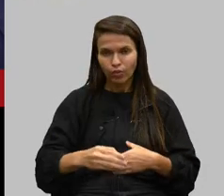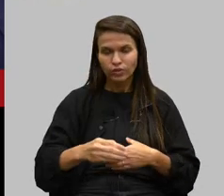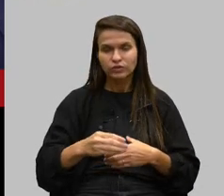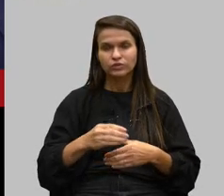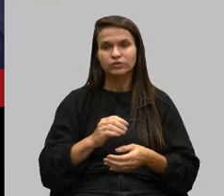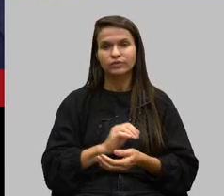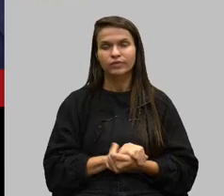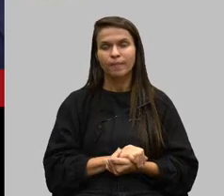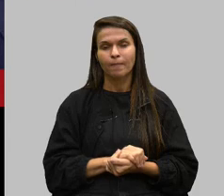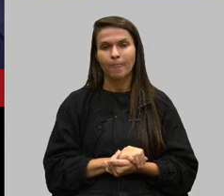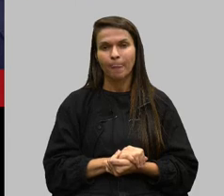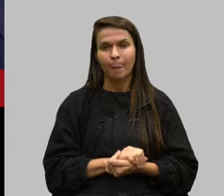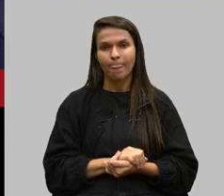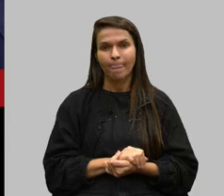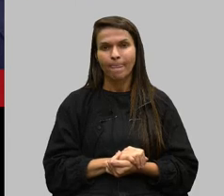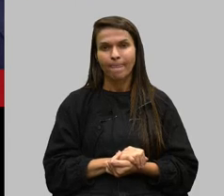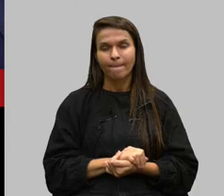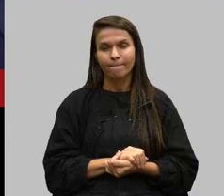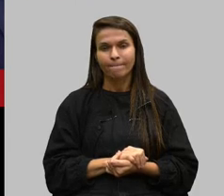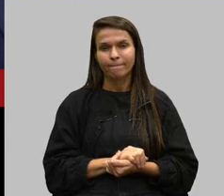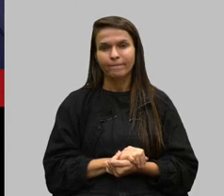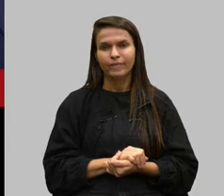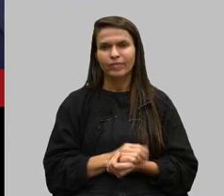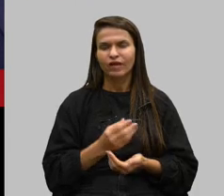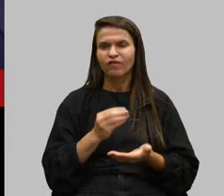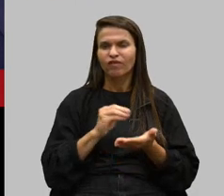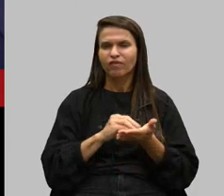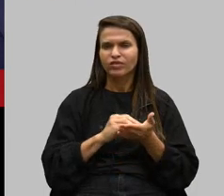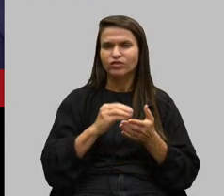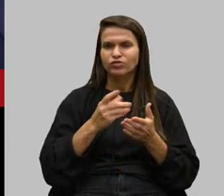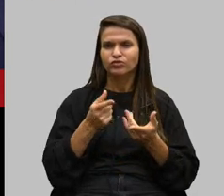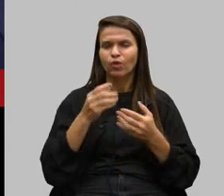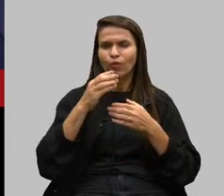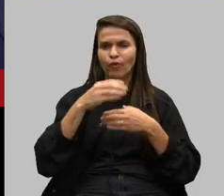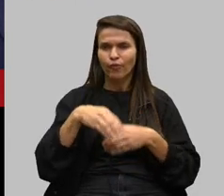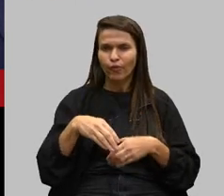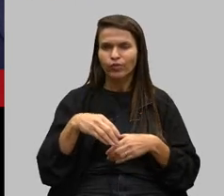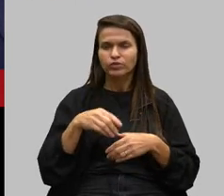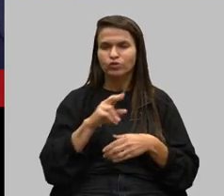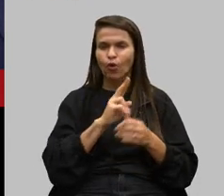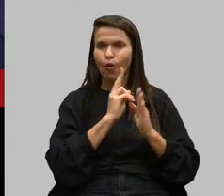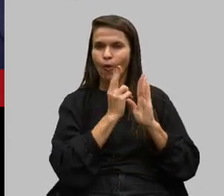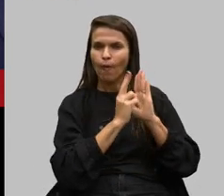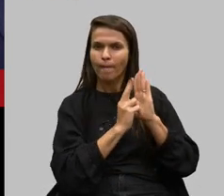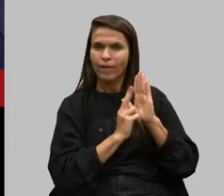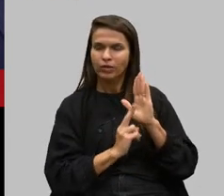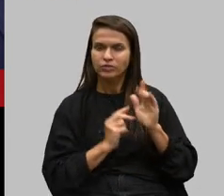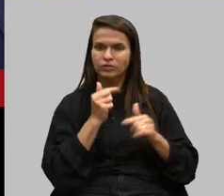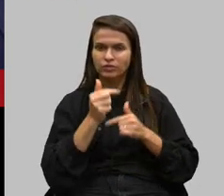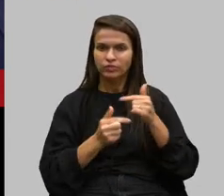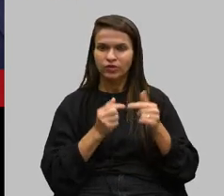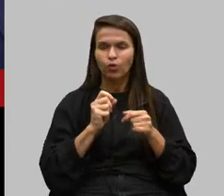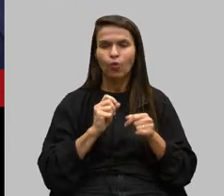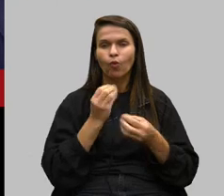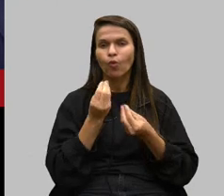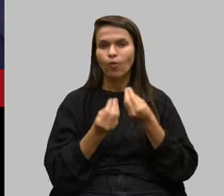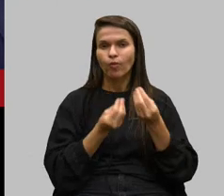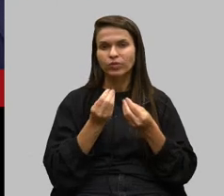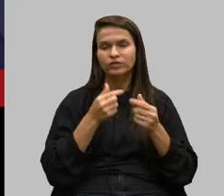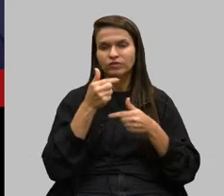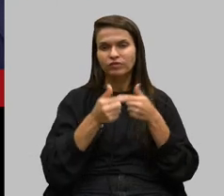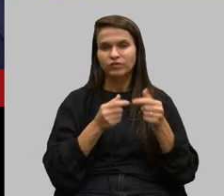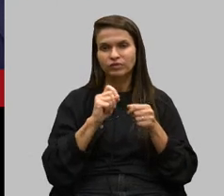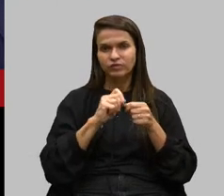eh sem os referidos concursos e nomeações atividade estaria sendo realizada como é que a atividade está sendo